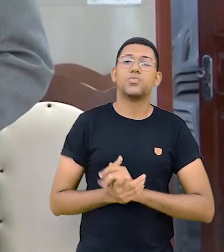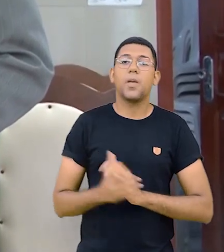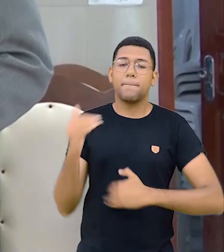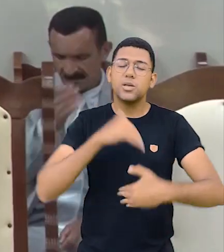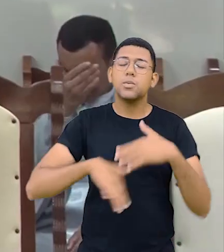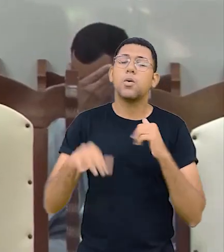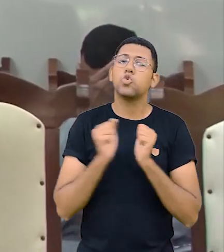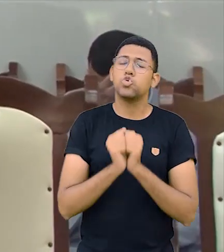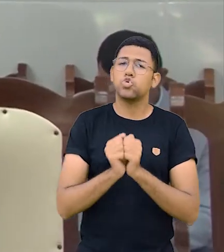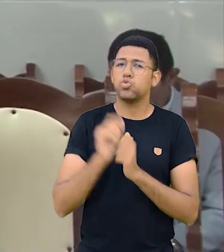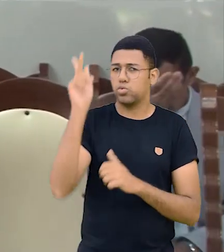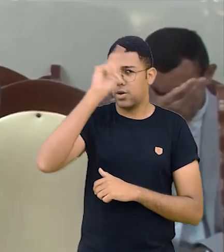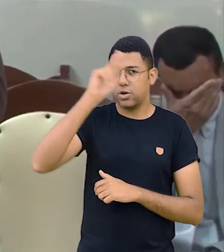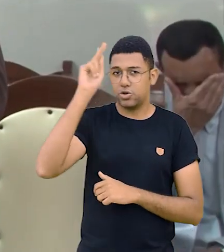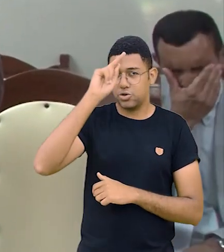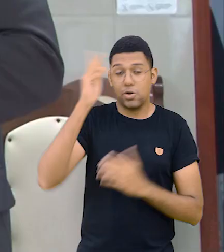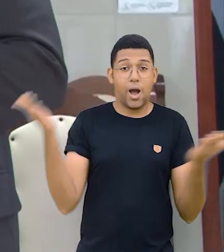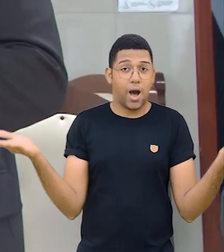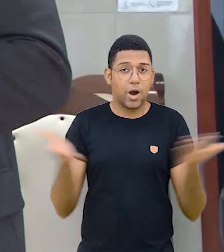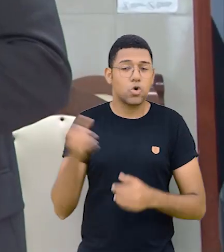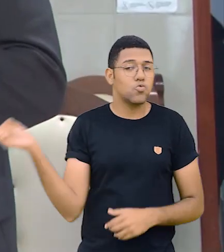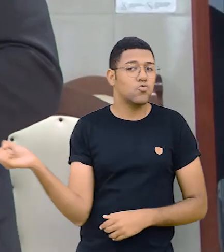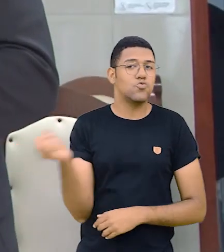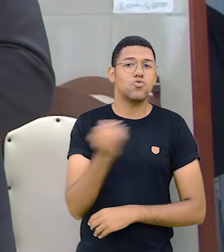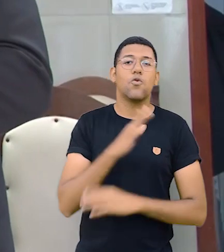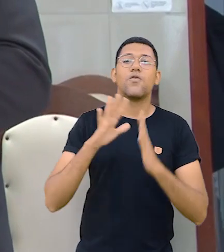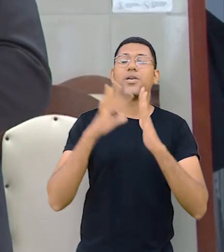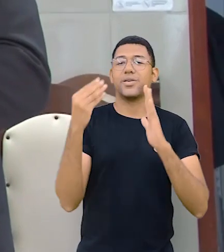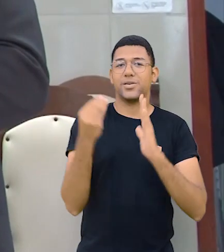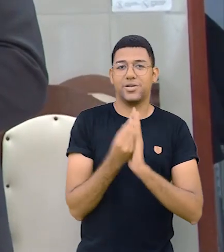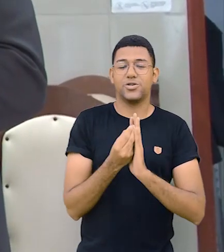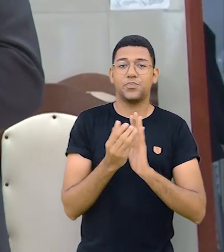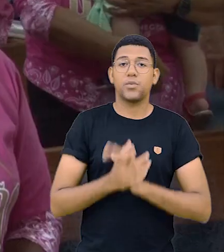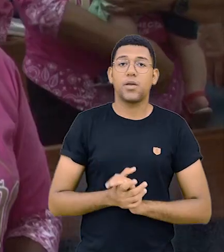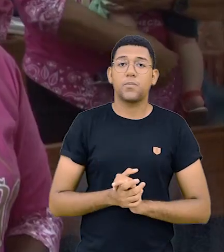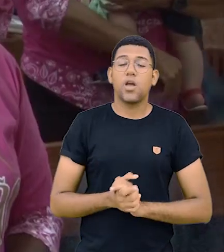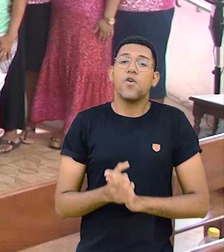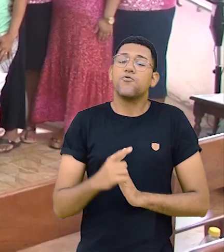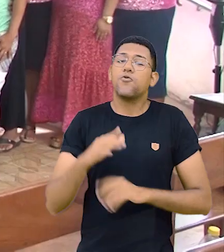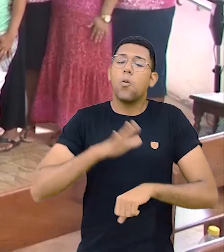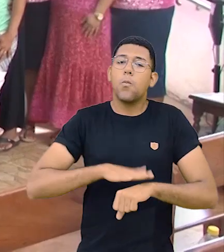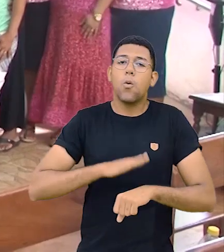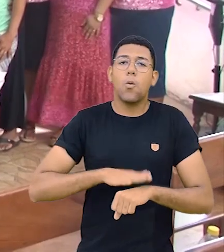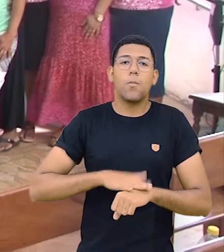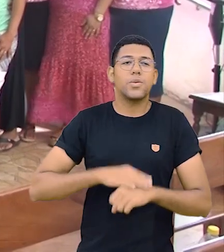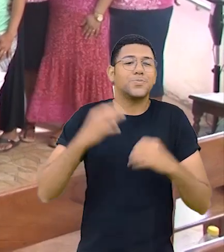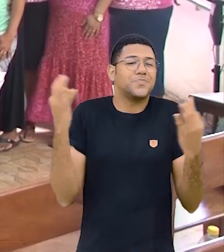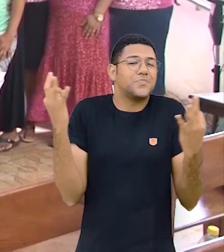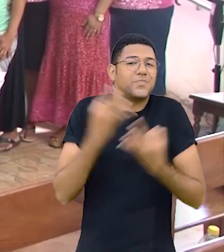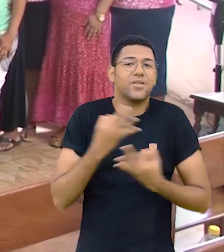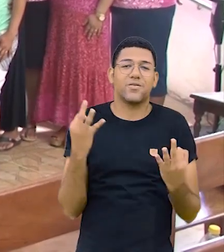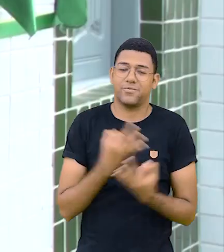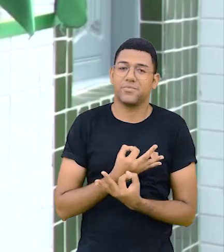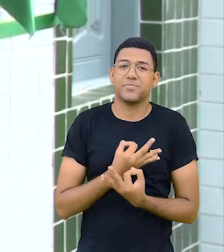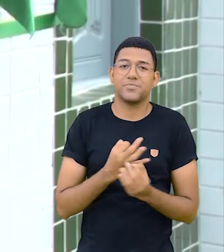história daquela agora nova congregação. Foi um momento inesquecível para os irmãos naquele